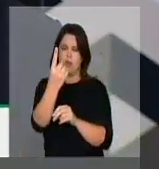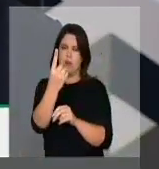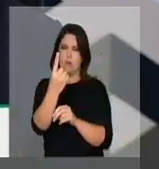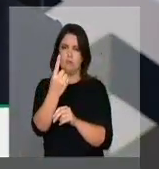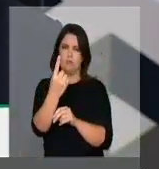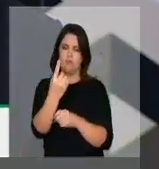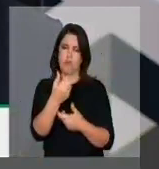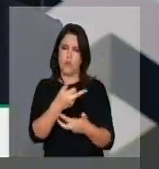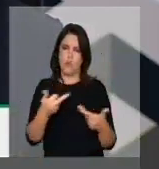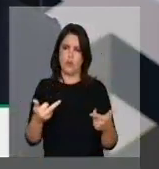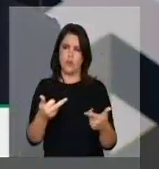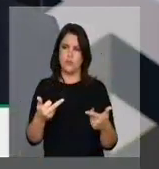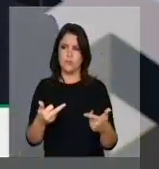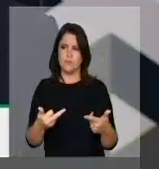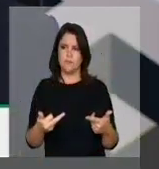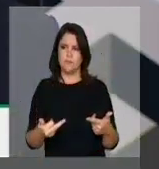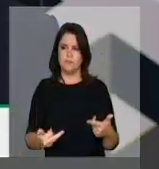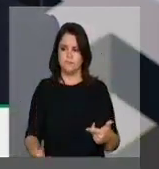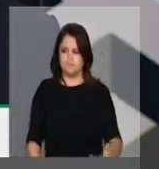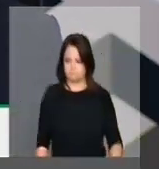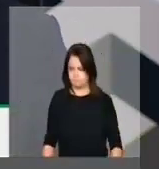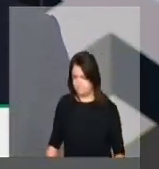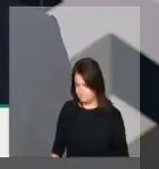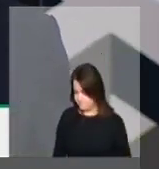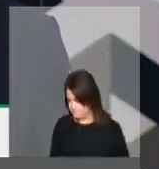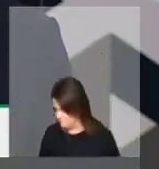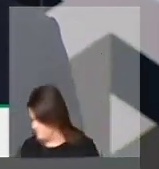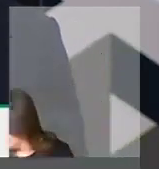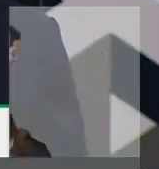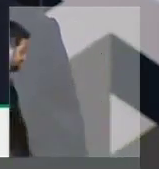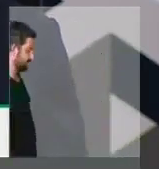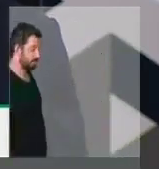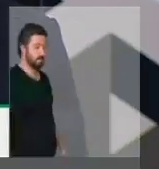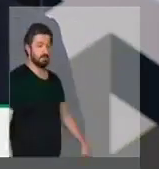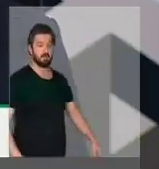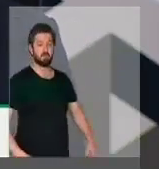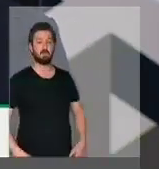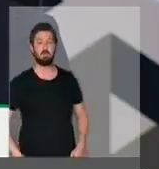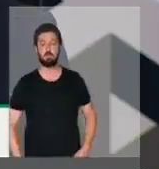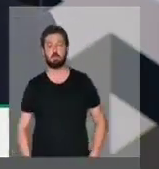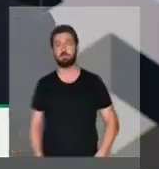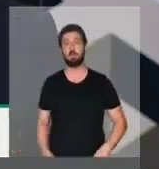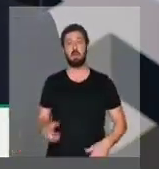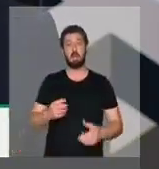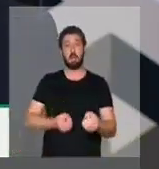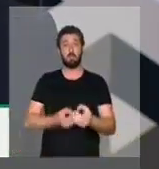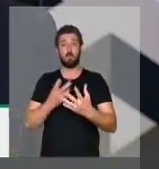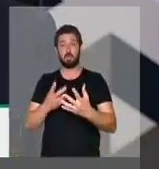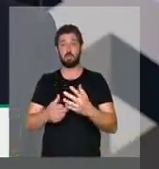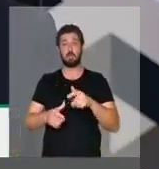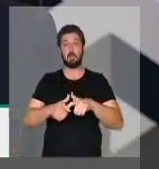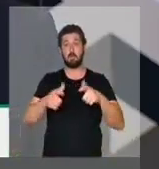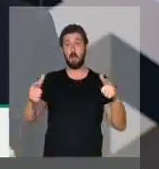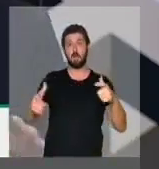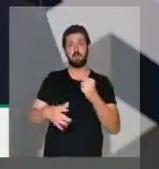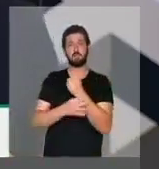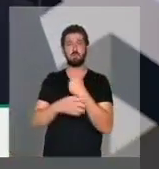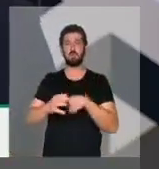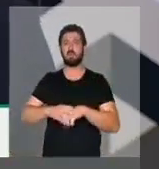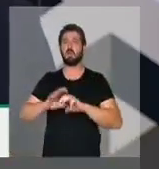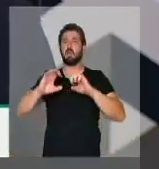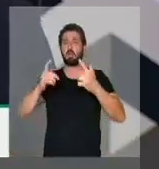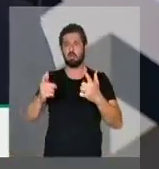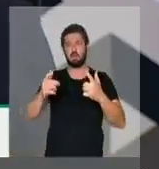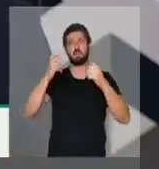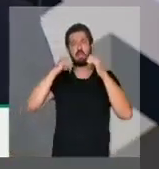bons sistemas eleitorais. A segunda função dos sistemas eleitorais é a produção de maiorias estáveis. Claro, todo